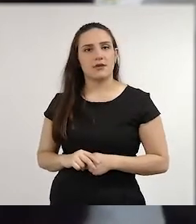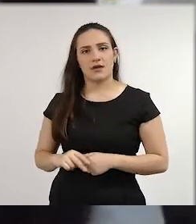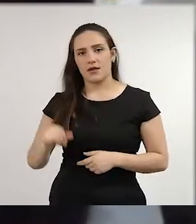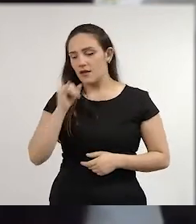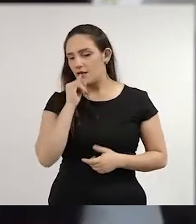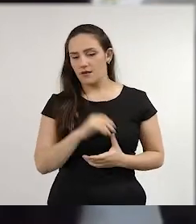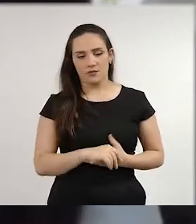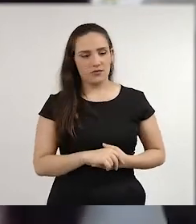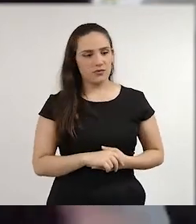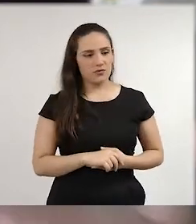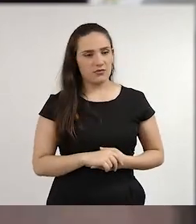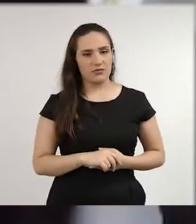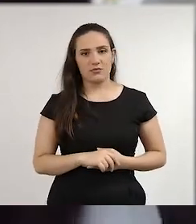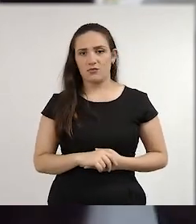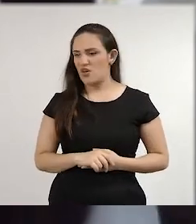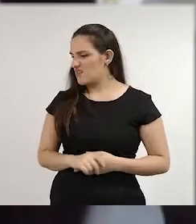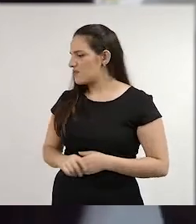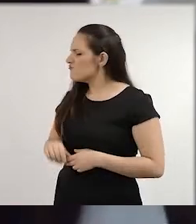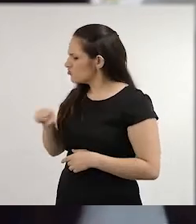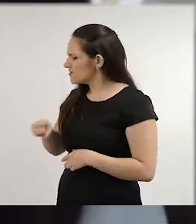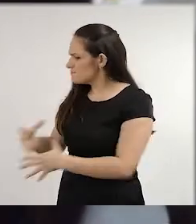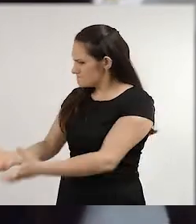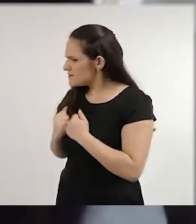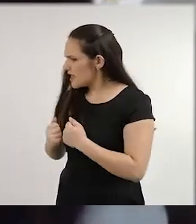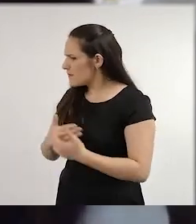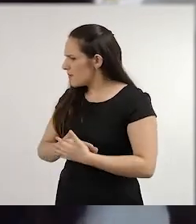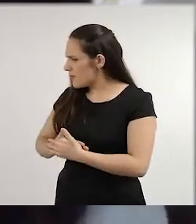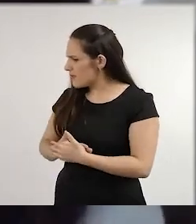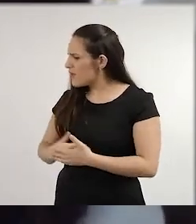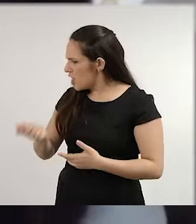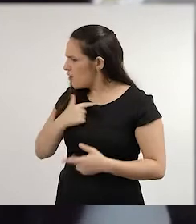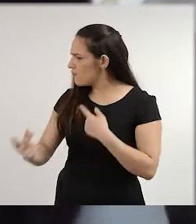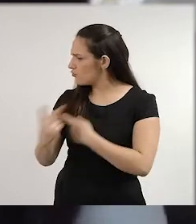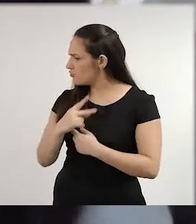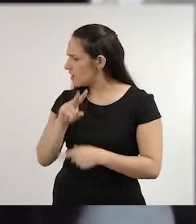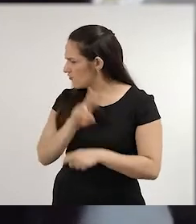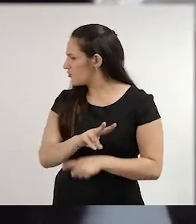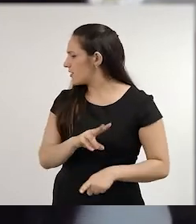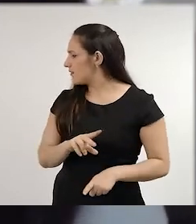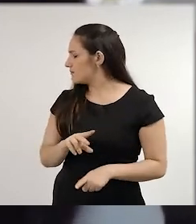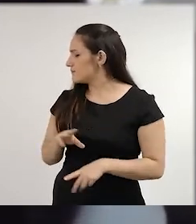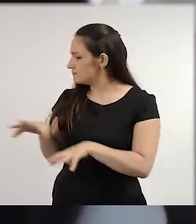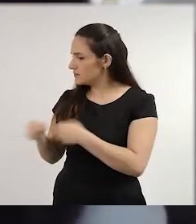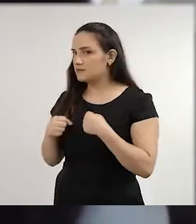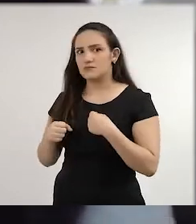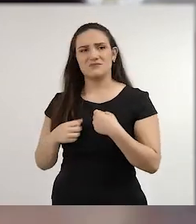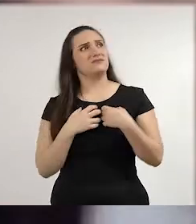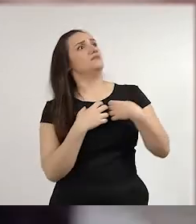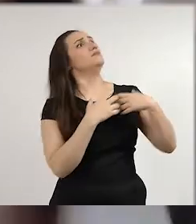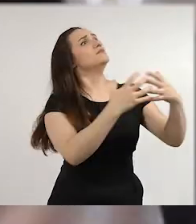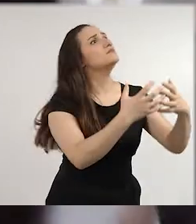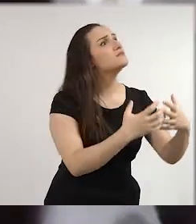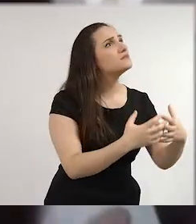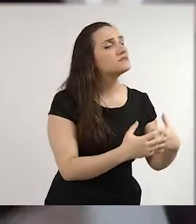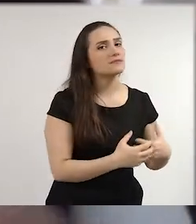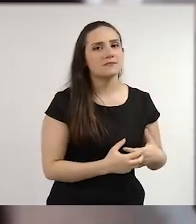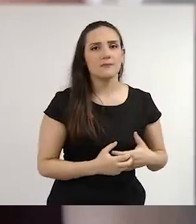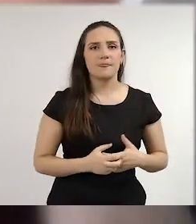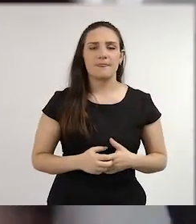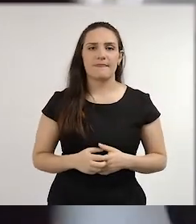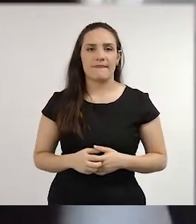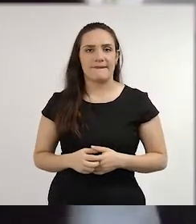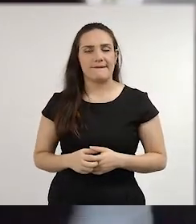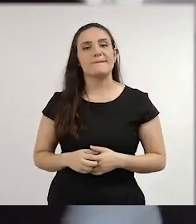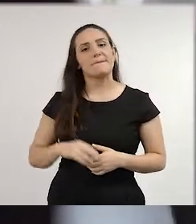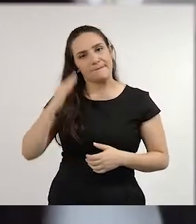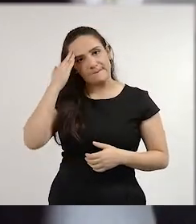manda sou eu, você não é capaz de criar. E mesmo quando é muito afetivo, ai, que bom que esse neném chegou,